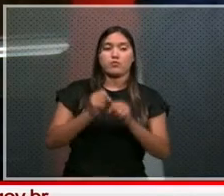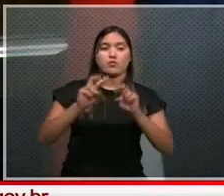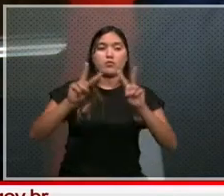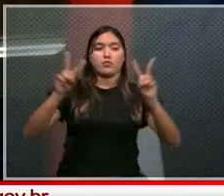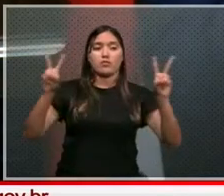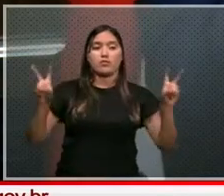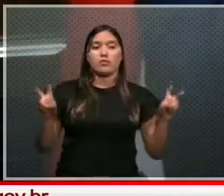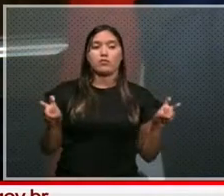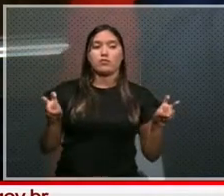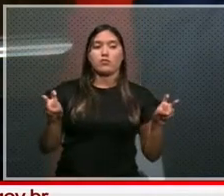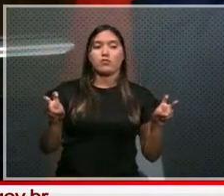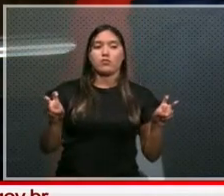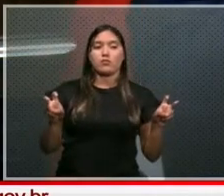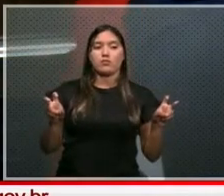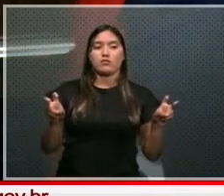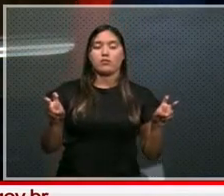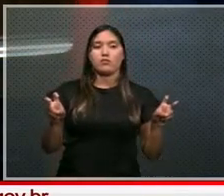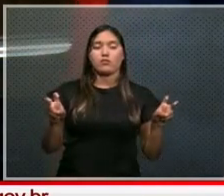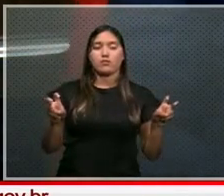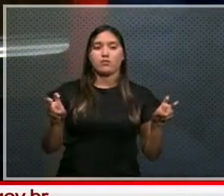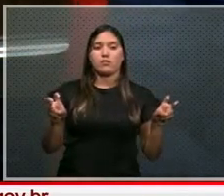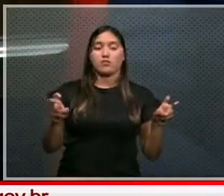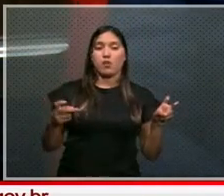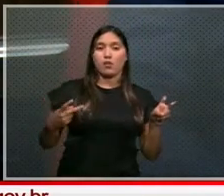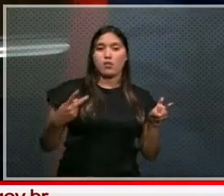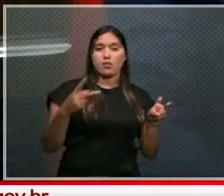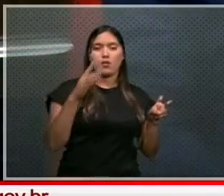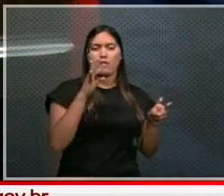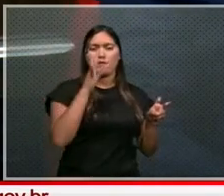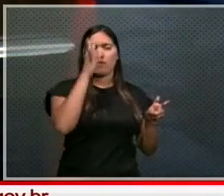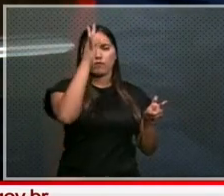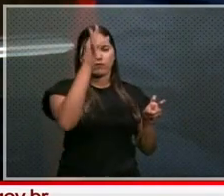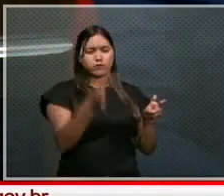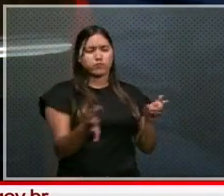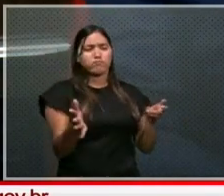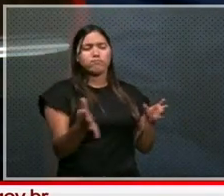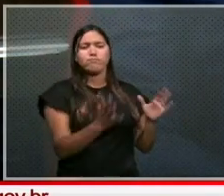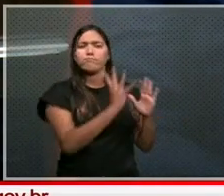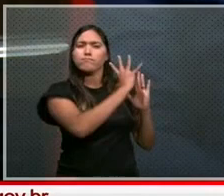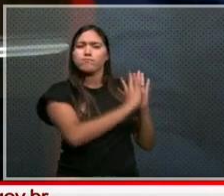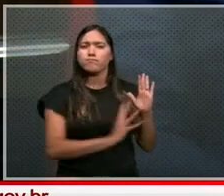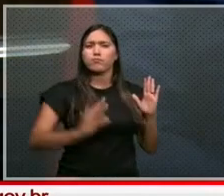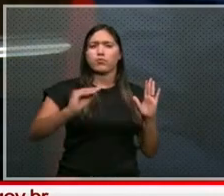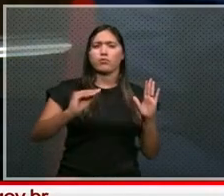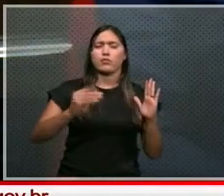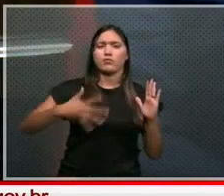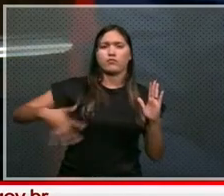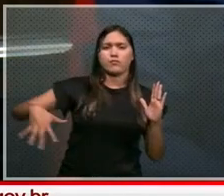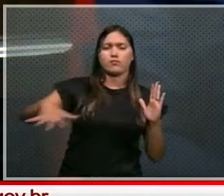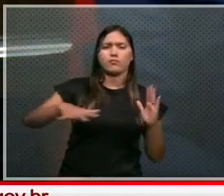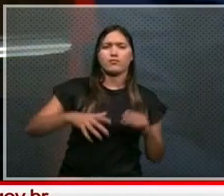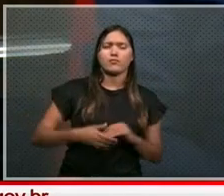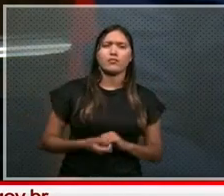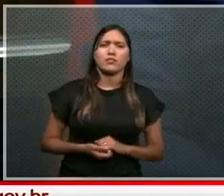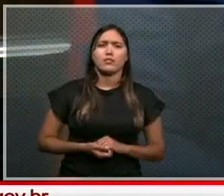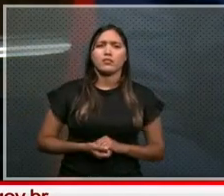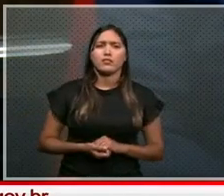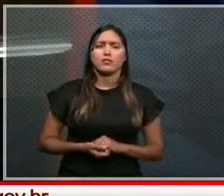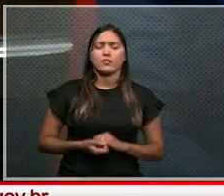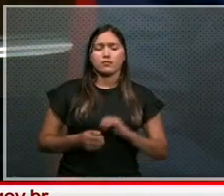o lema abre aspas seu futuro inspira Nossa ciência veja aspas